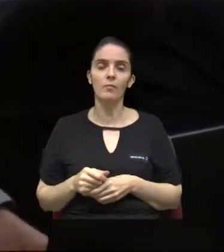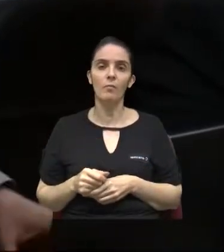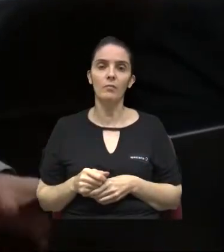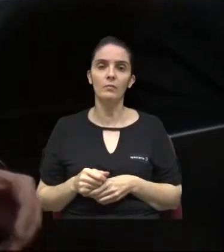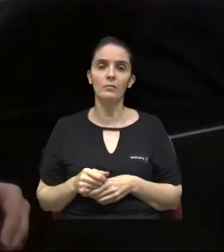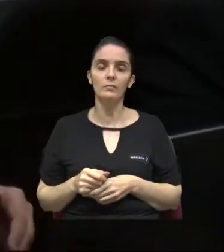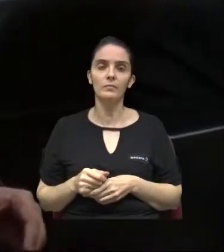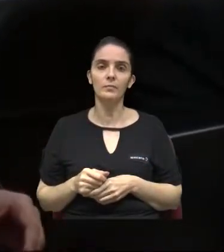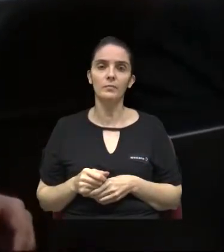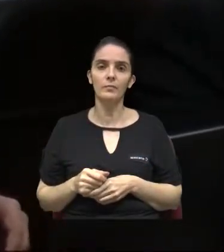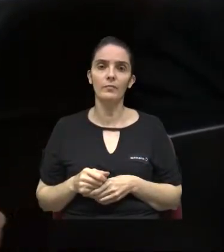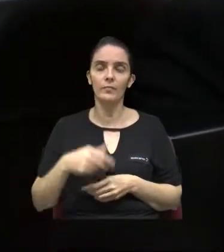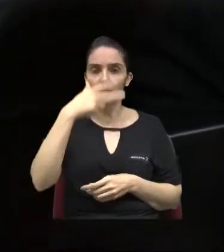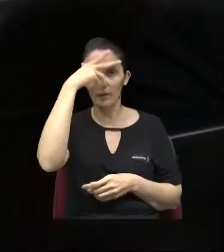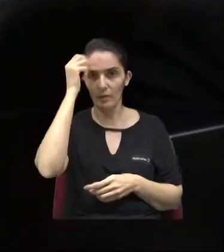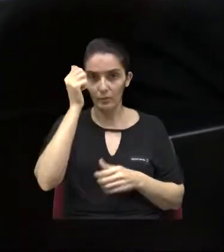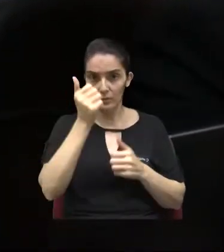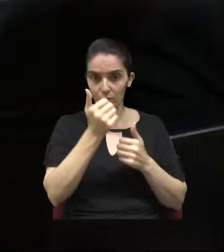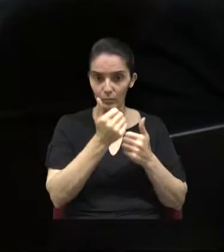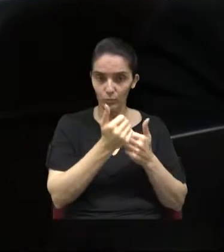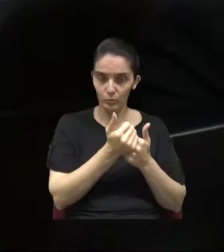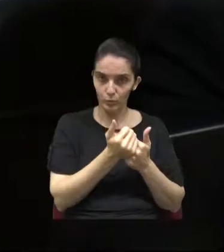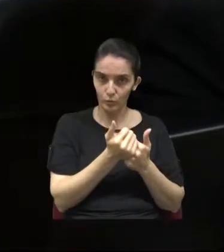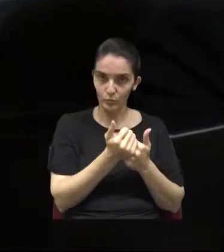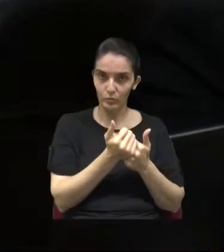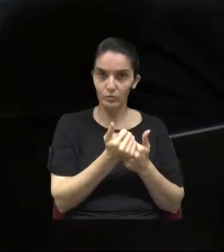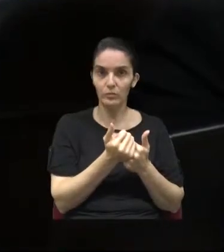subsídio fosse transformado, na verdade,